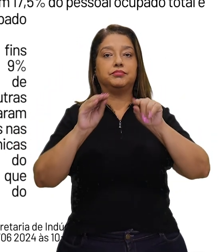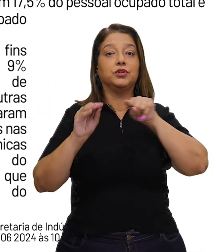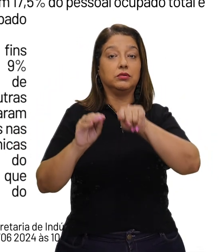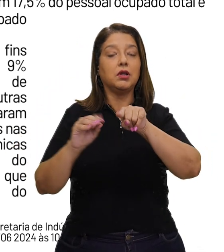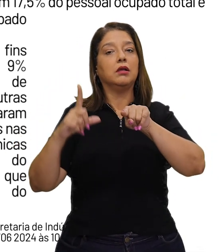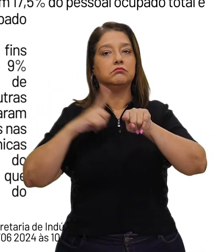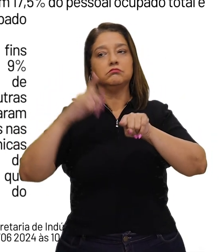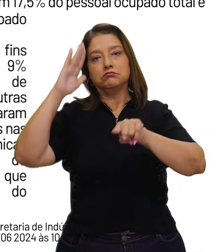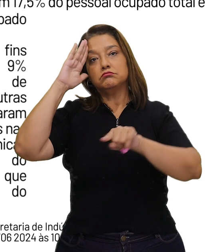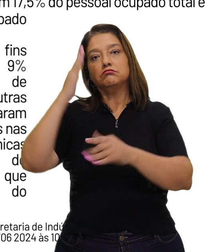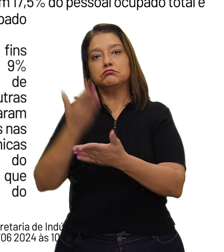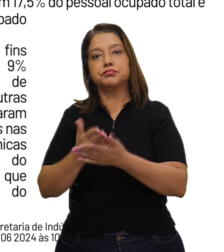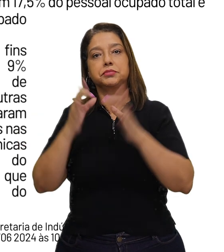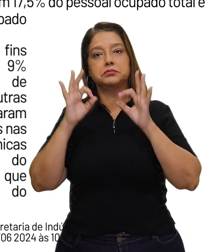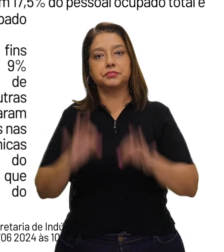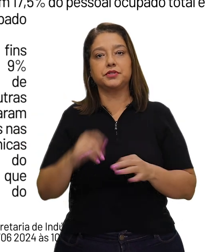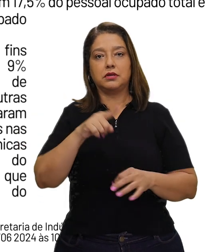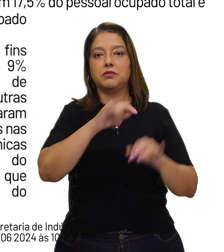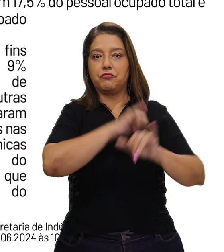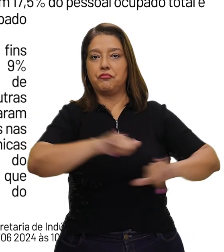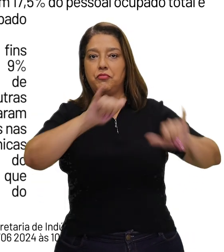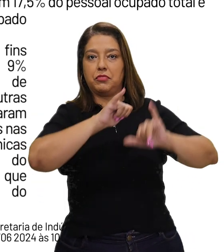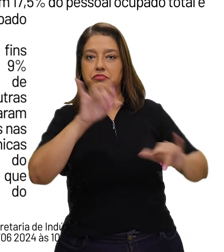dá credibilidade a ela.